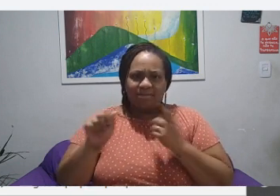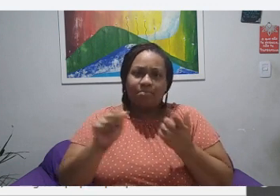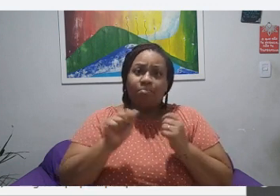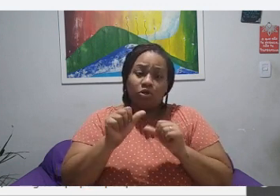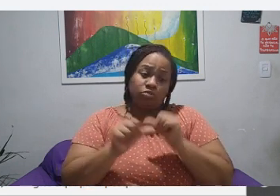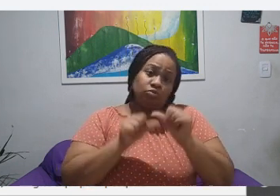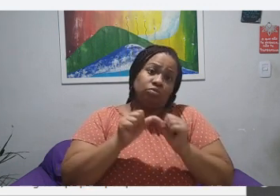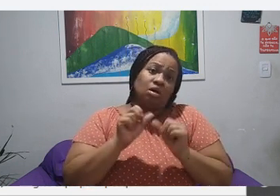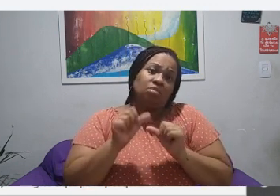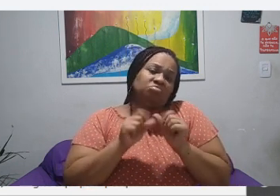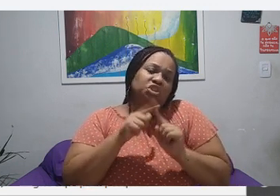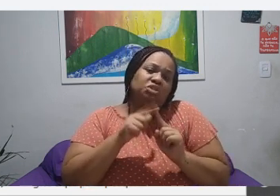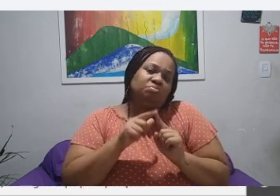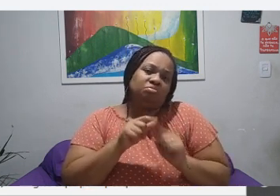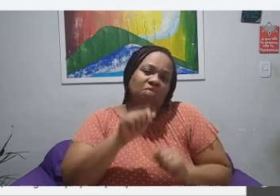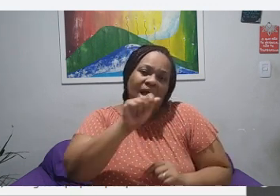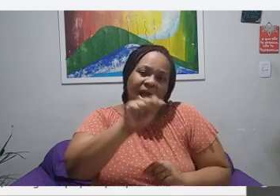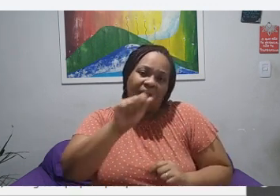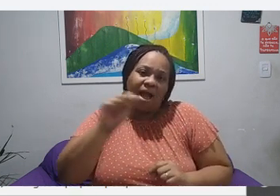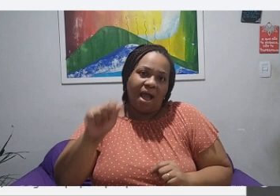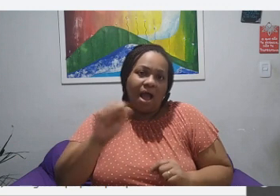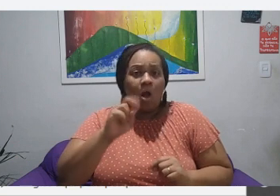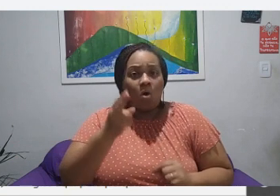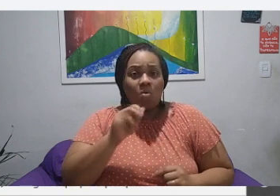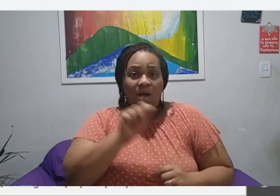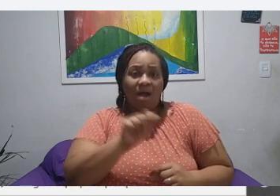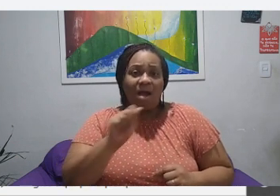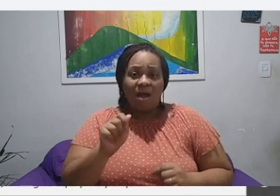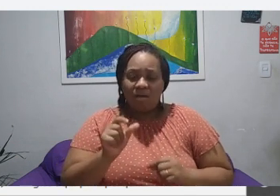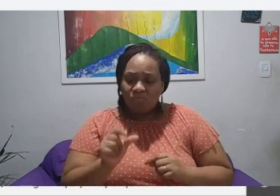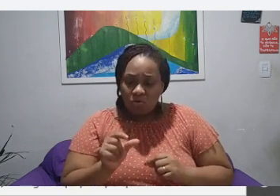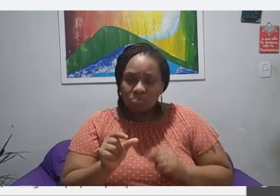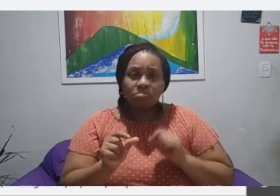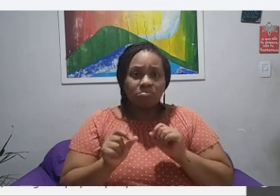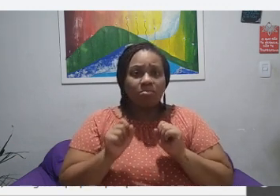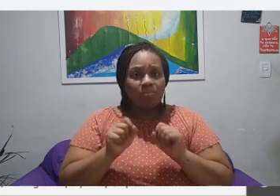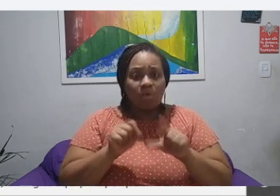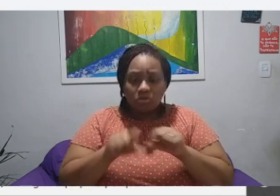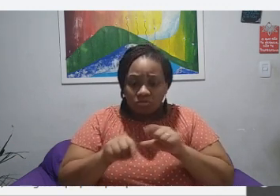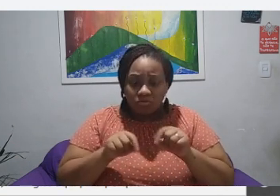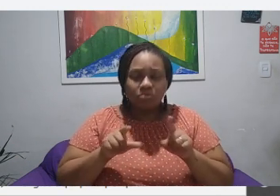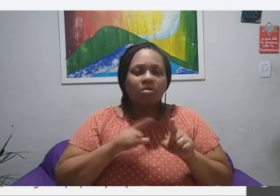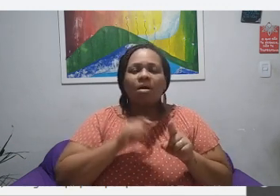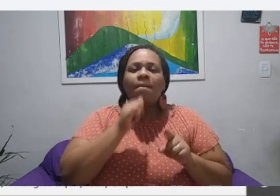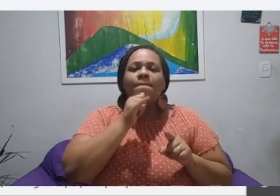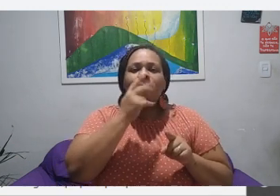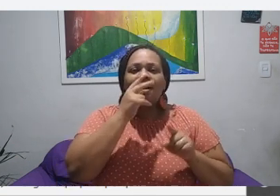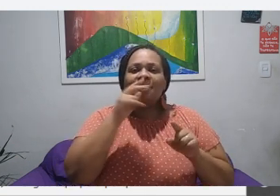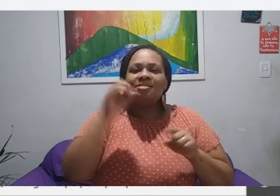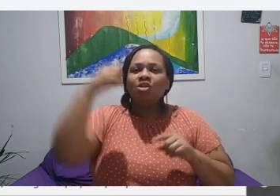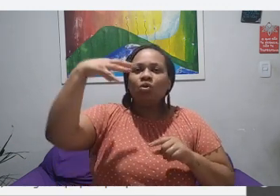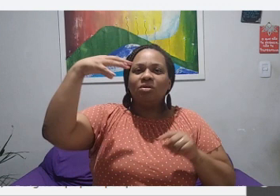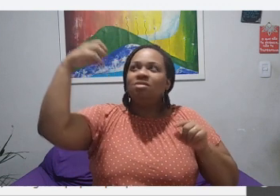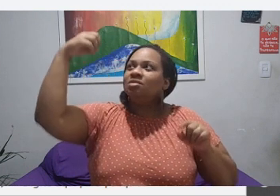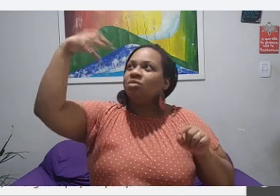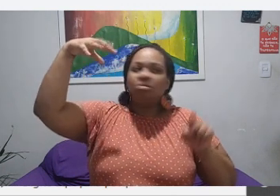você alterar o tipo de pilha, pode ser uma pilha 3A ou 2A. Se você quer uma chave, que basicamente funciona